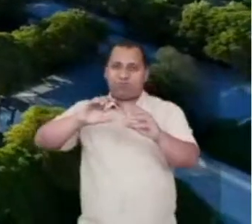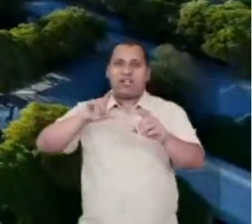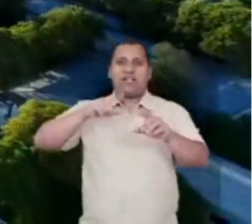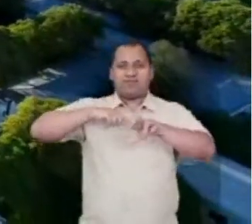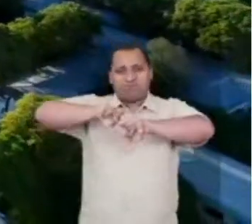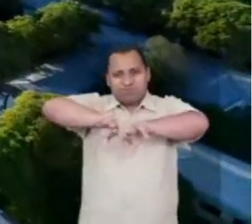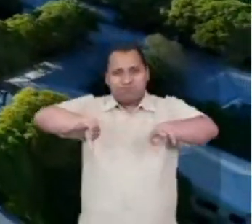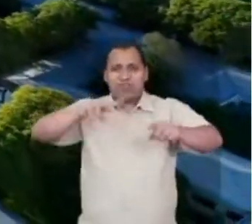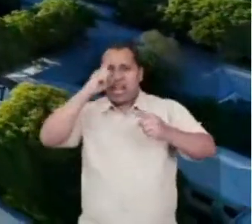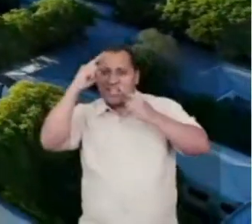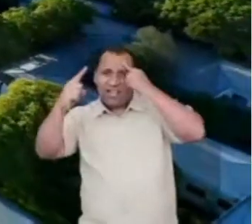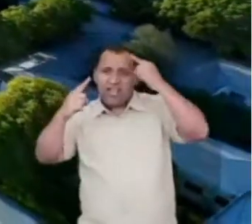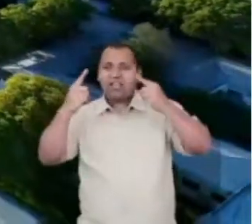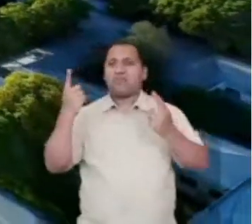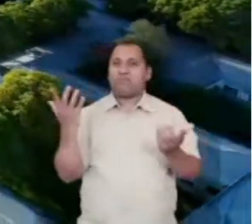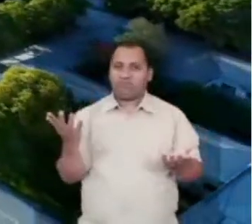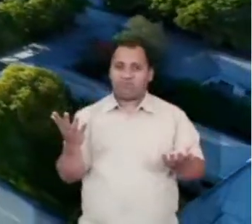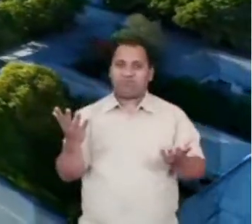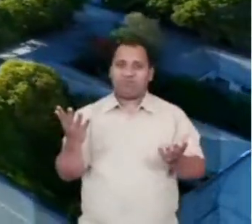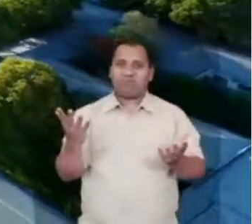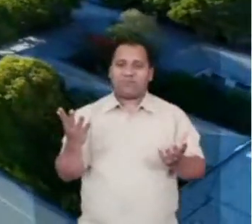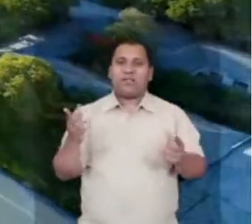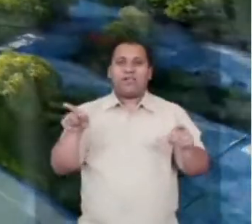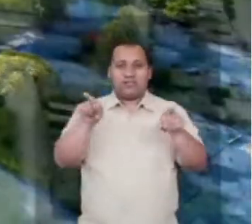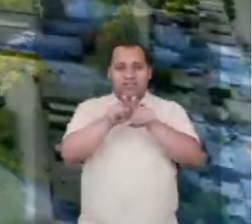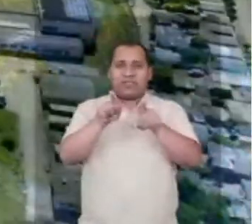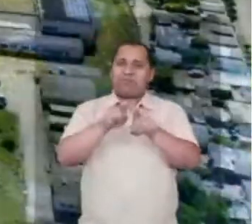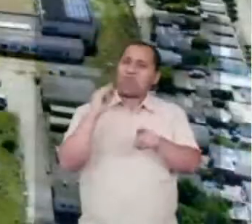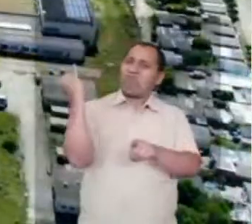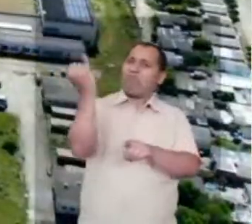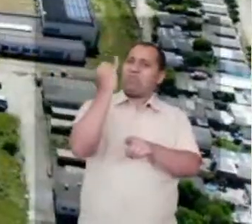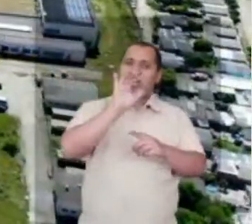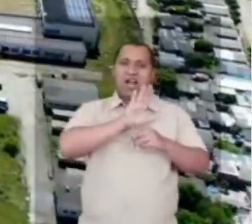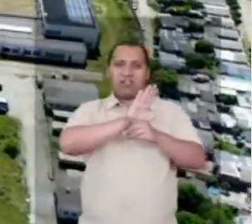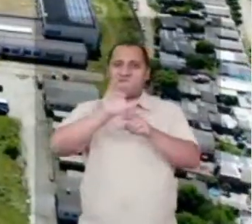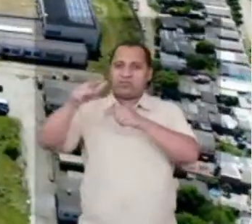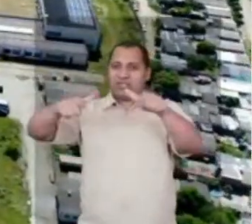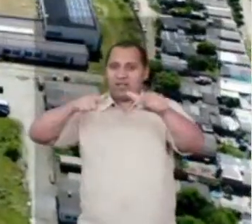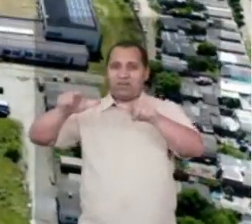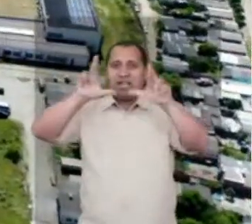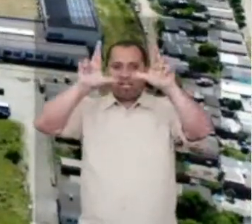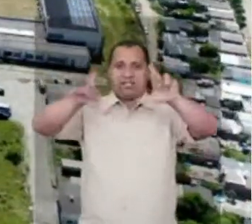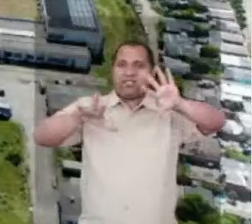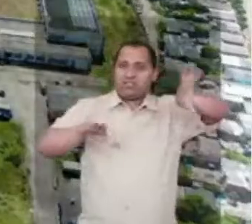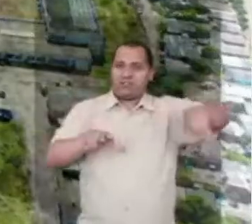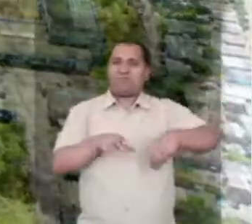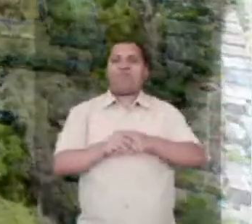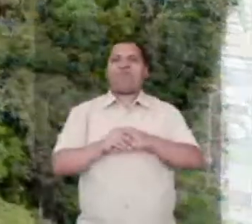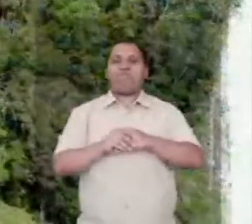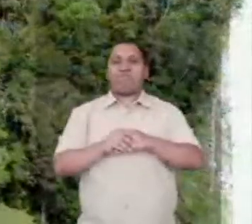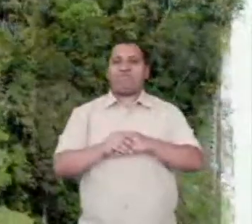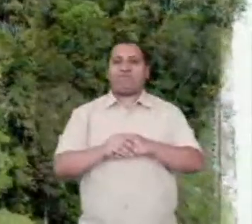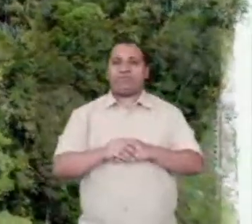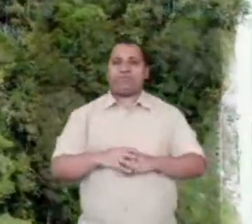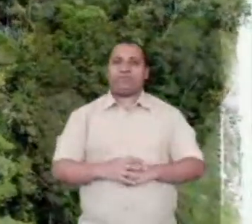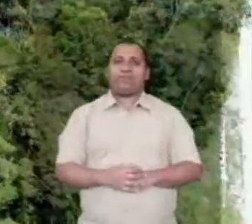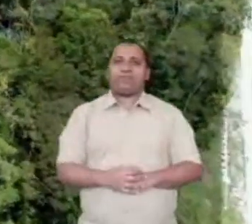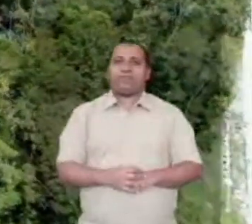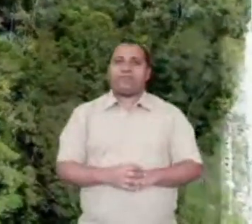ensino, diversidade de ideias e pensamentos e por sua importante atuação na região onde está